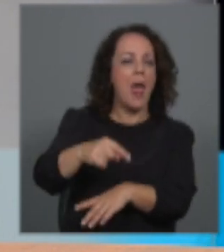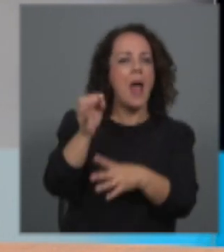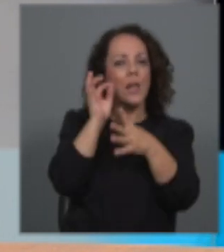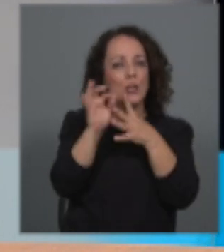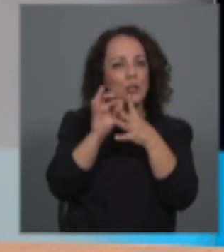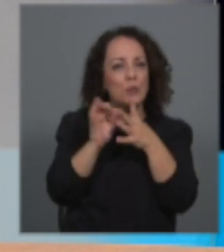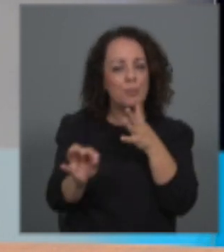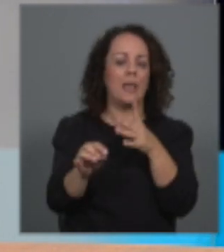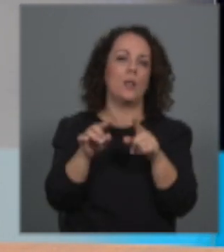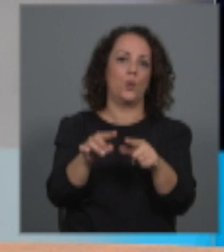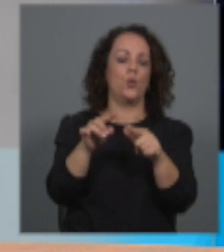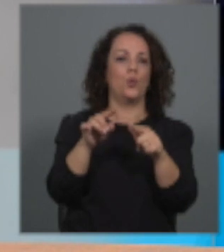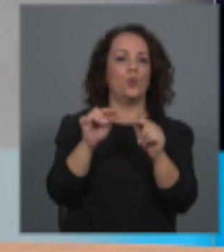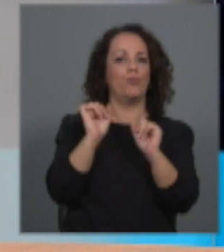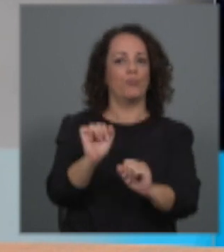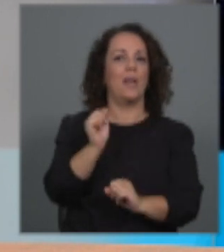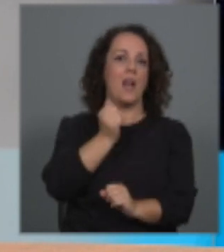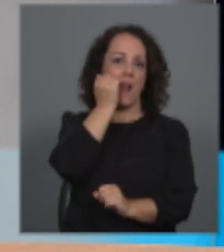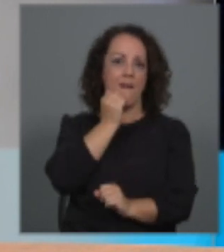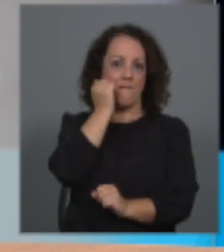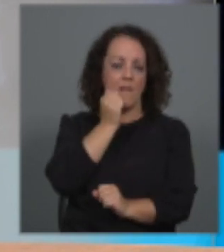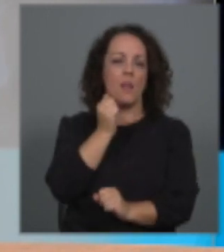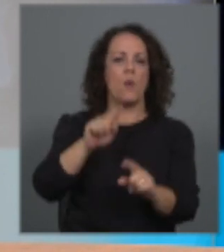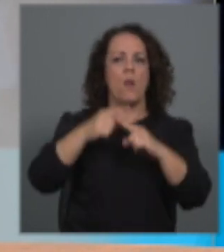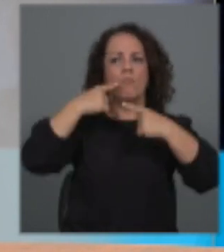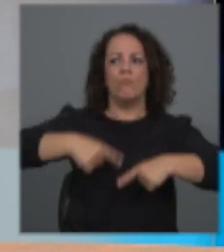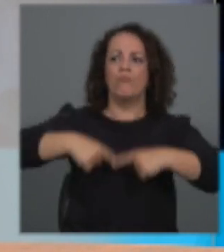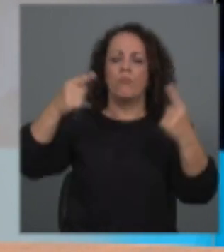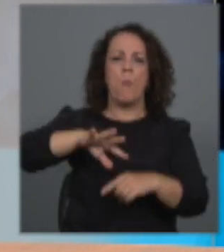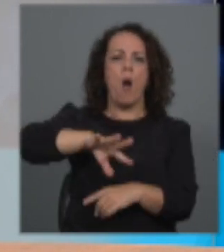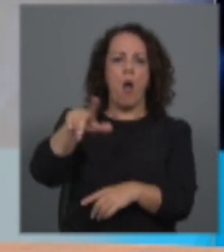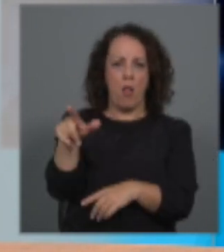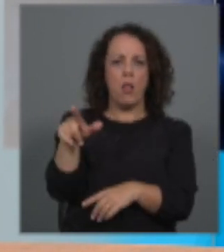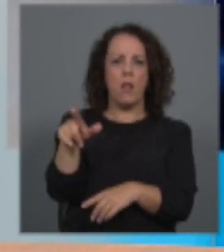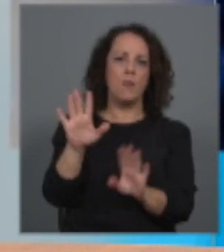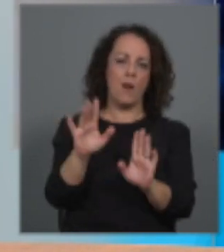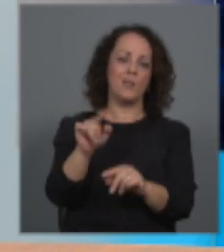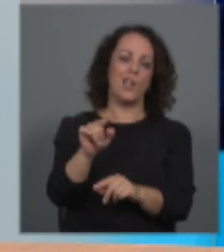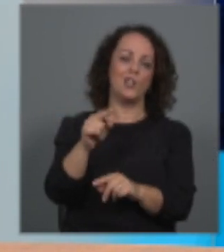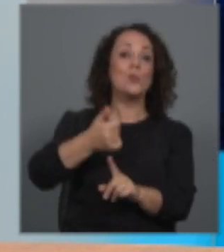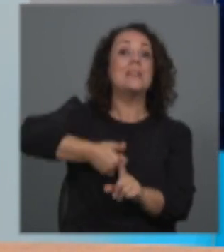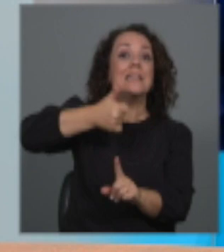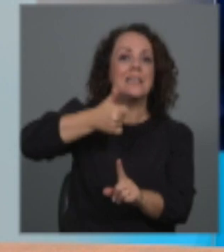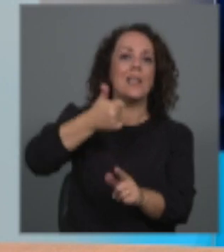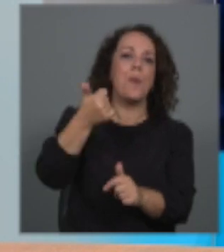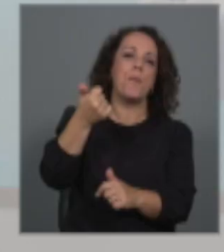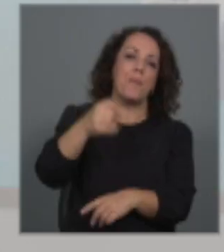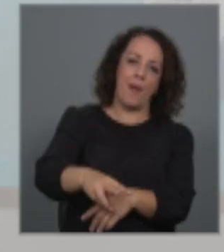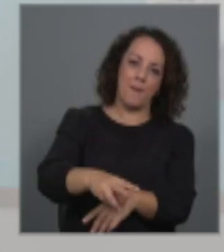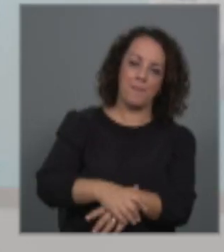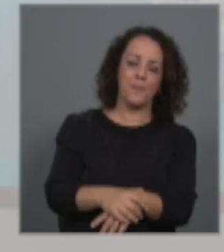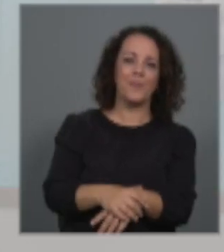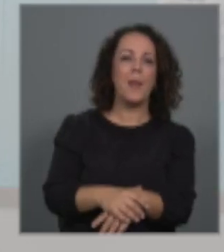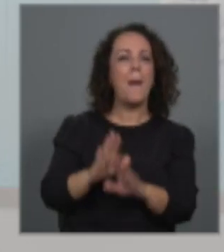desta gravidade, da denúncia do mal, mas vai ser sobretudo o anúncio do bem. É preciso criar espaço, não é?